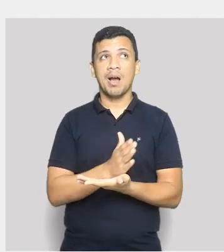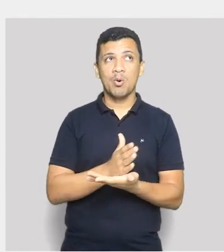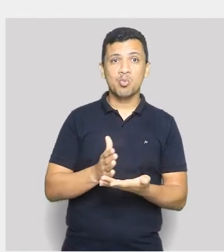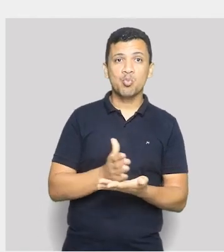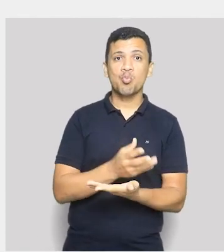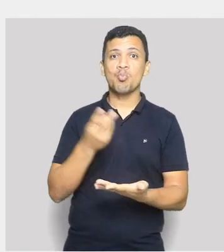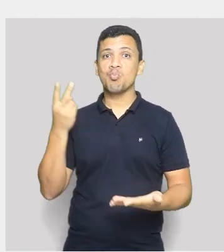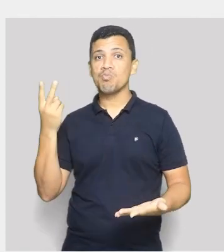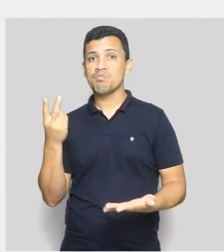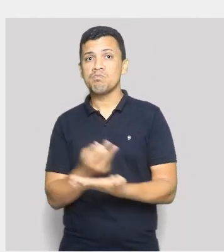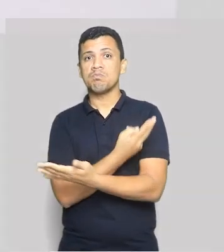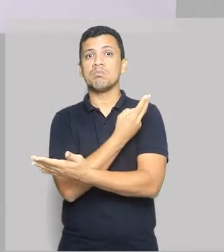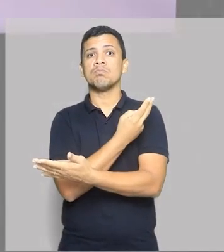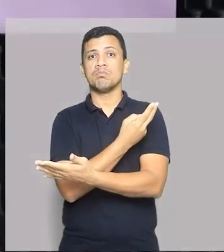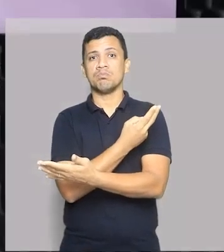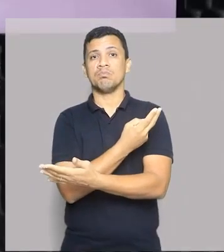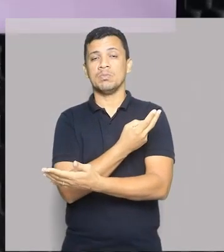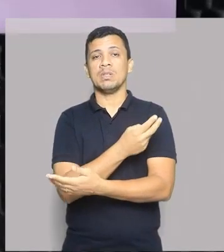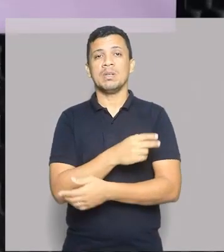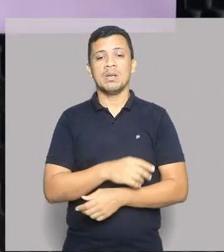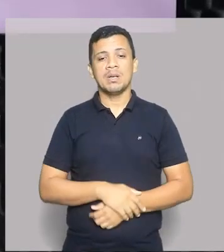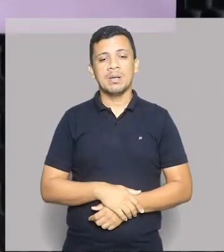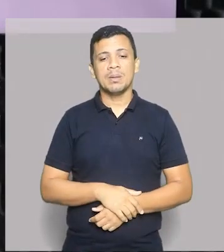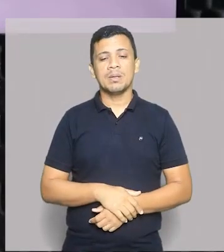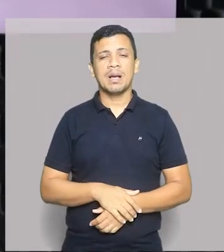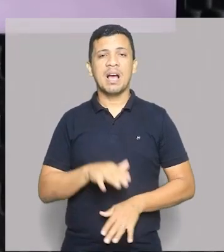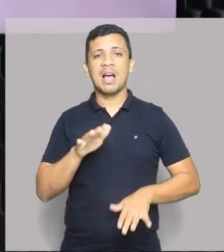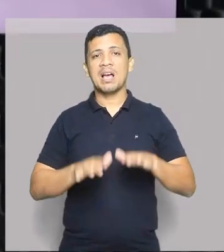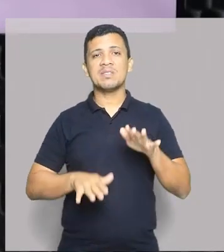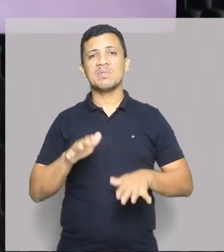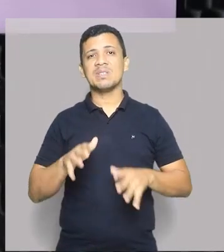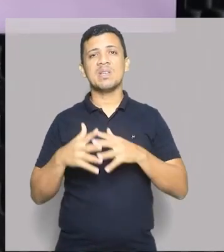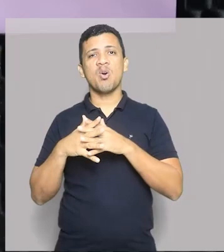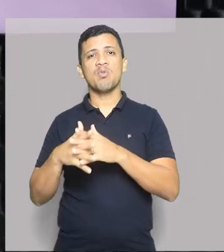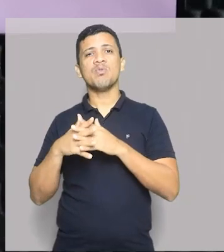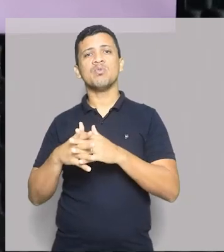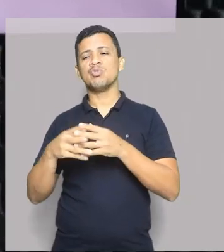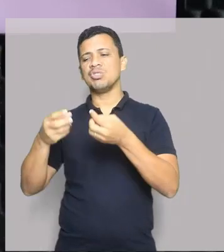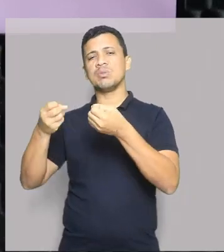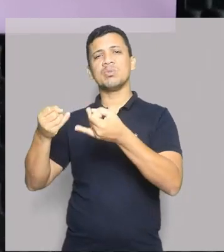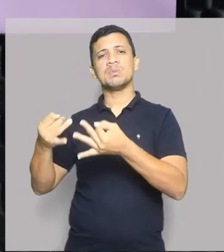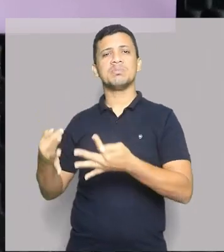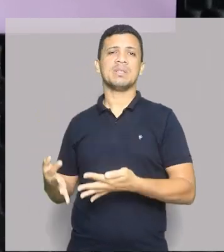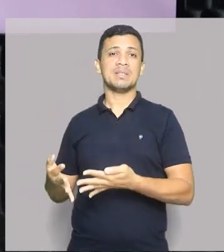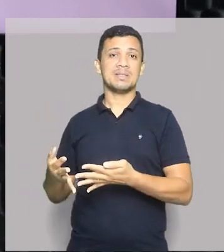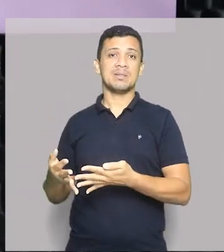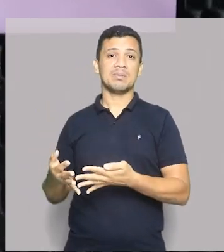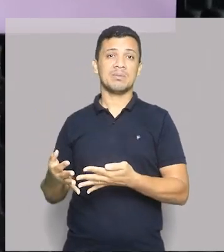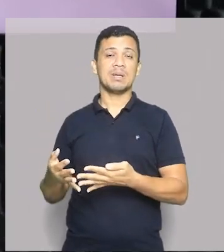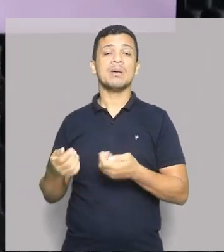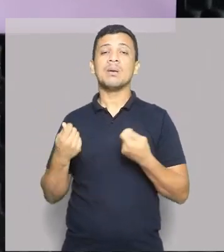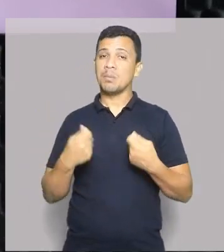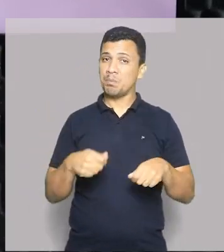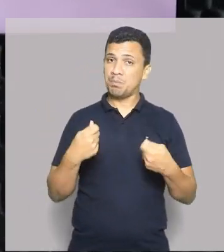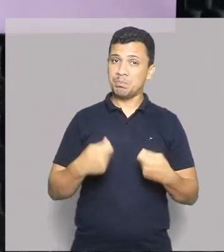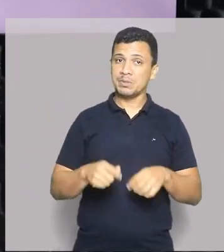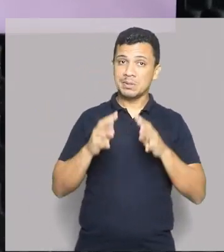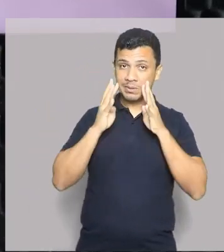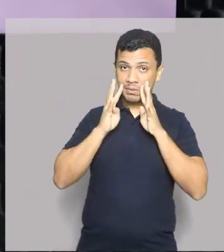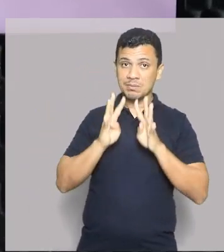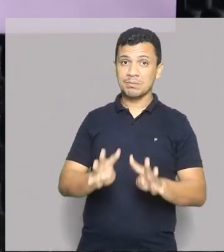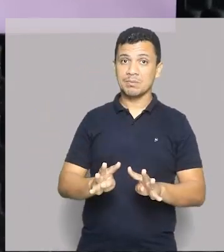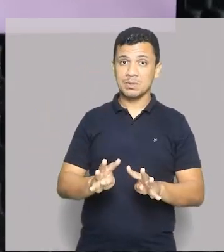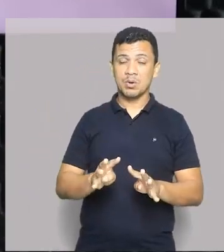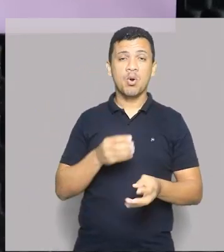tá? A causa costuma ser confundida com a explicação, mas atentem para isso, tá? Para